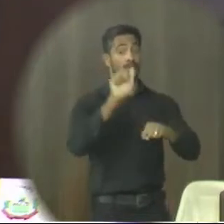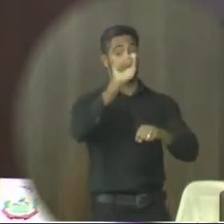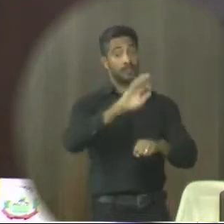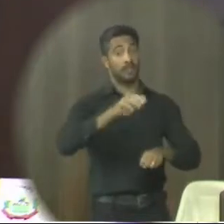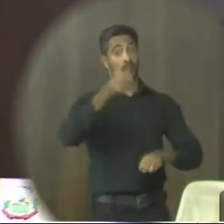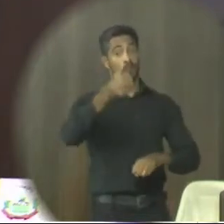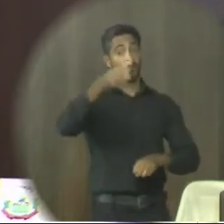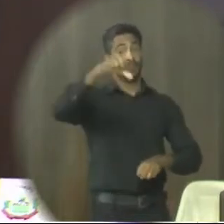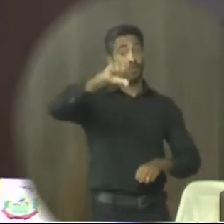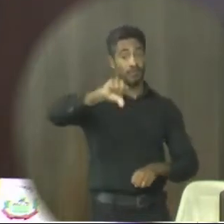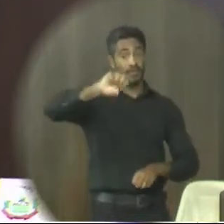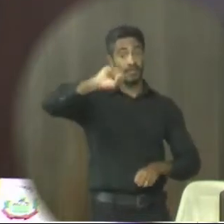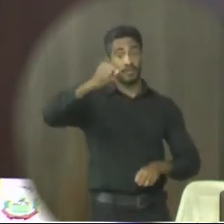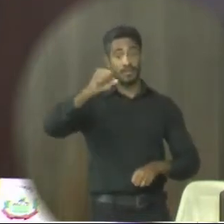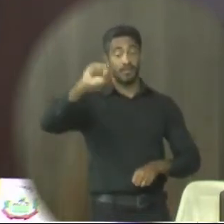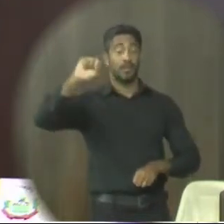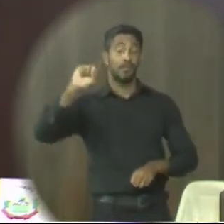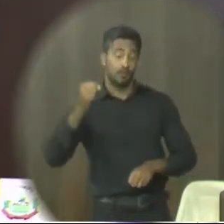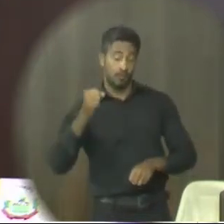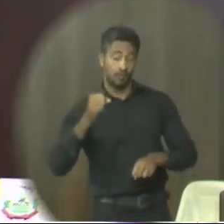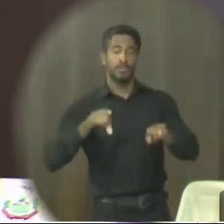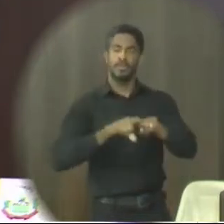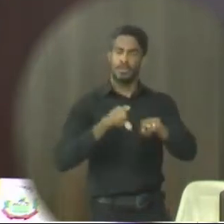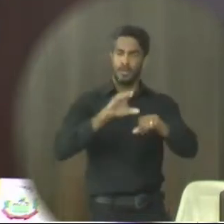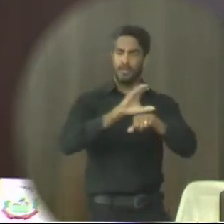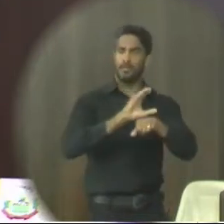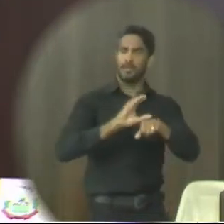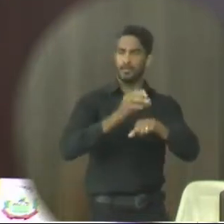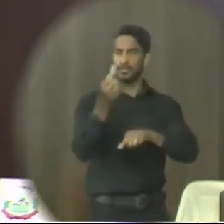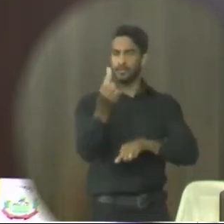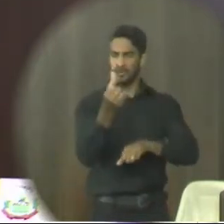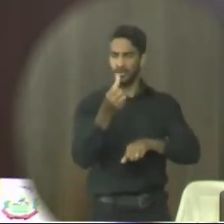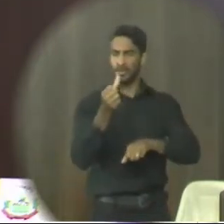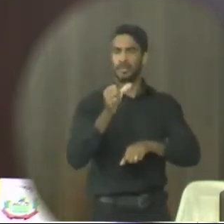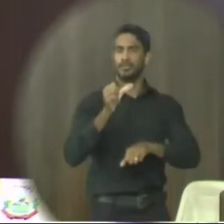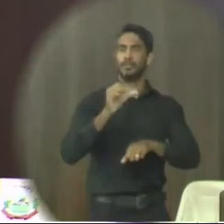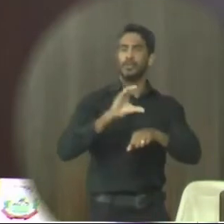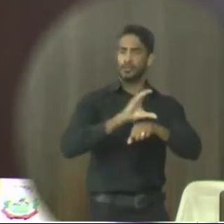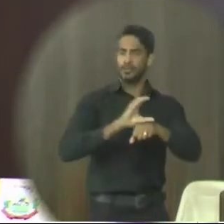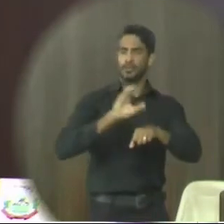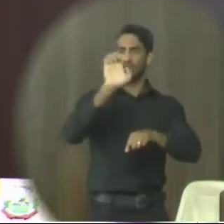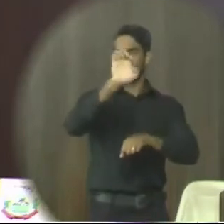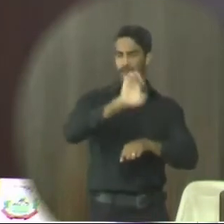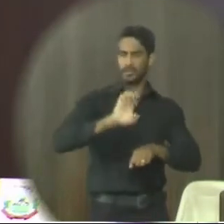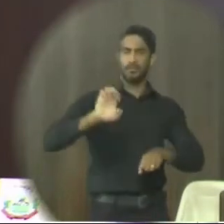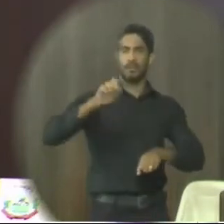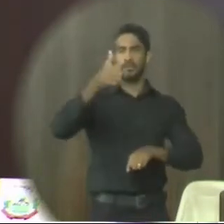1988 e no artigo 6º da Constituição Estadual de Minas Gerais de